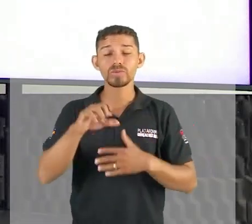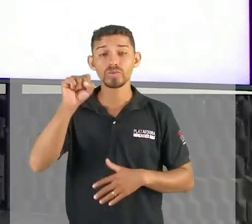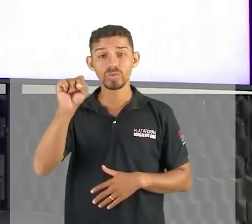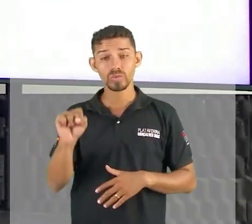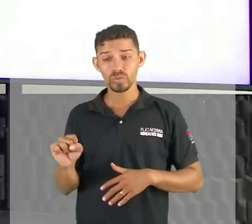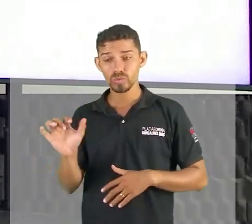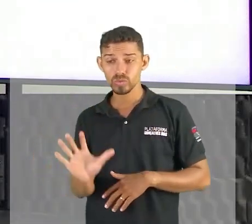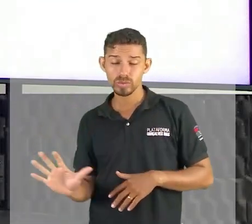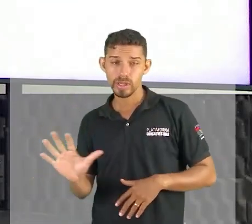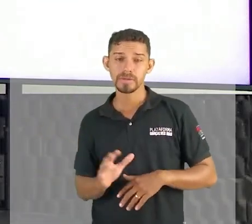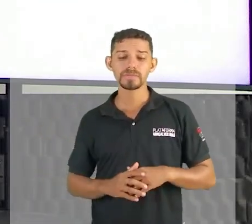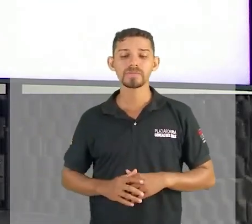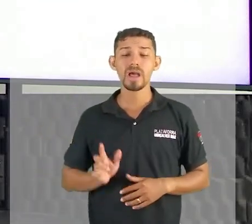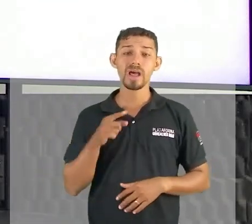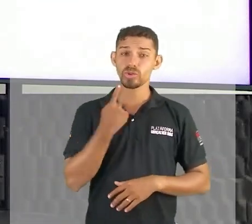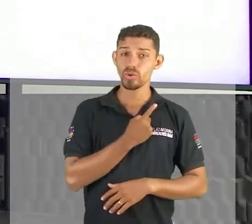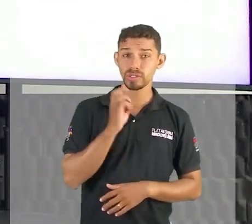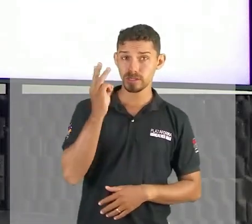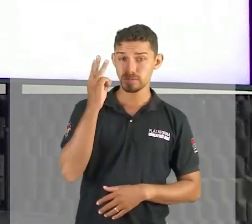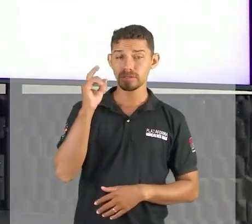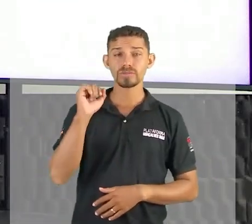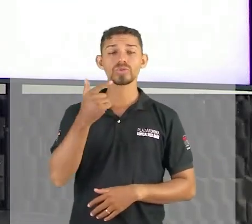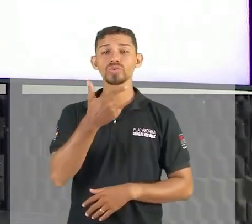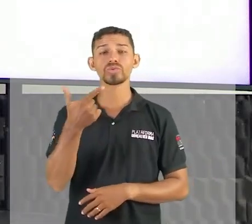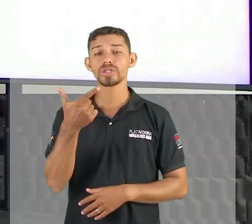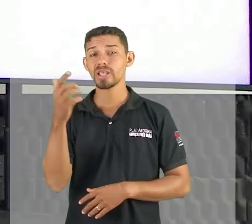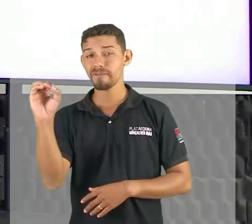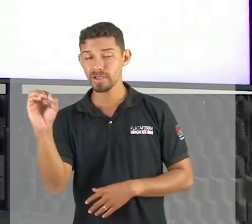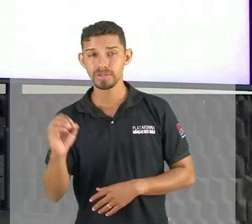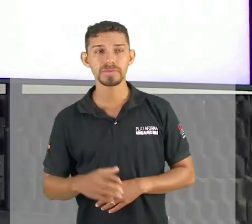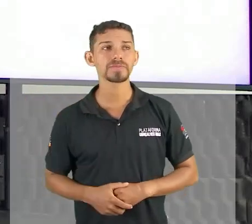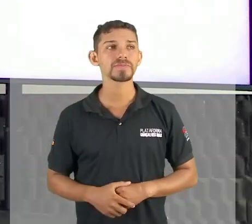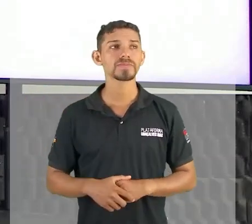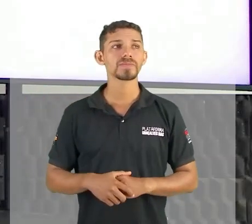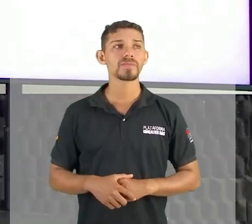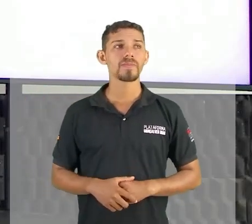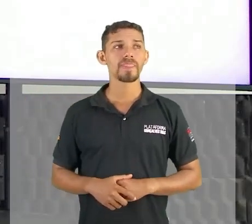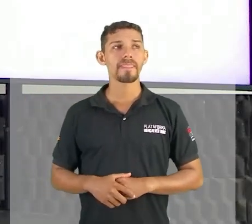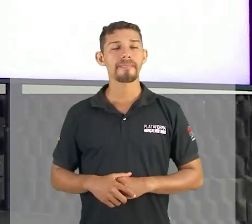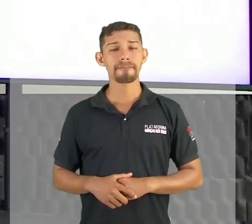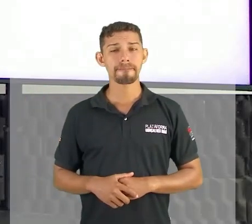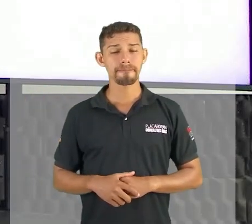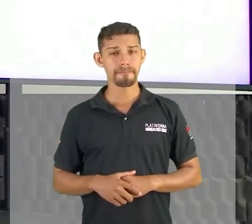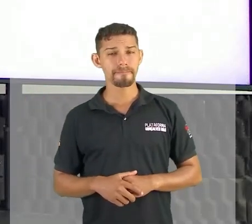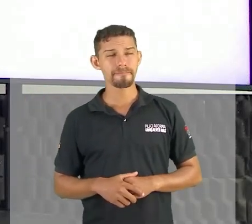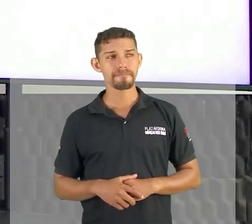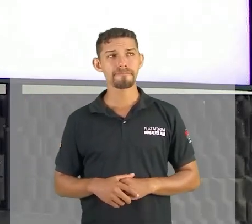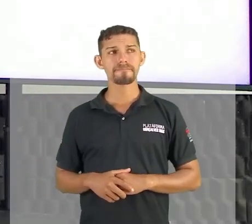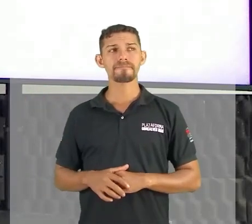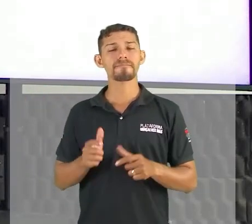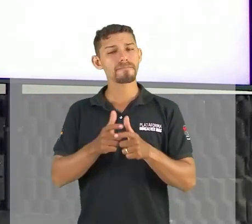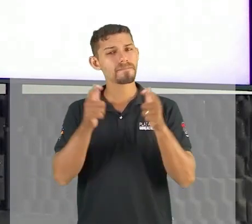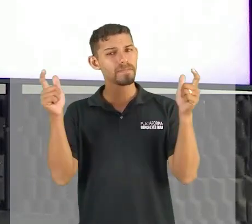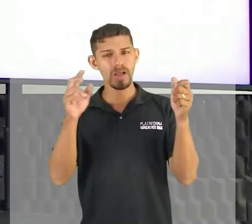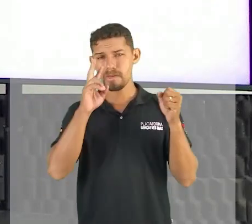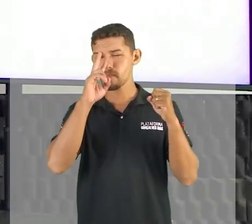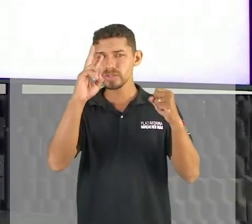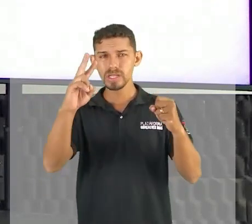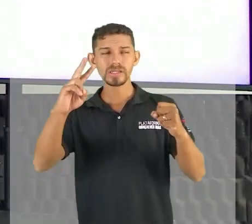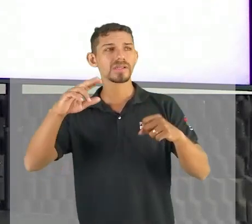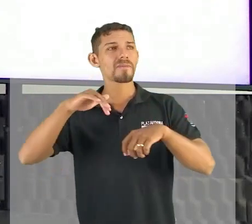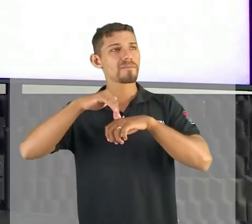Sudeste mas para nós é 200 20 ó Então esse valor é constante quanto maior a potência maior vai ser